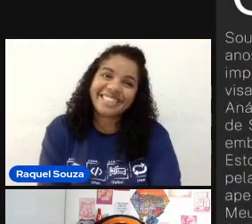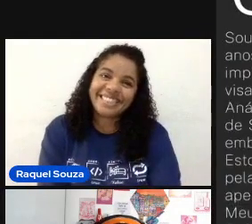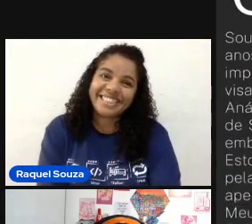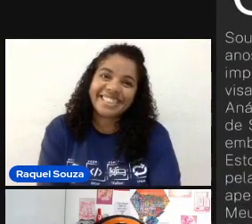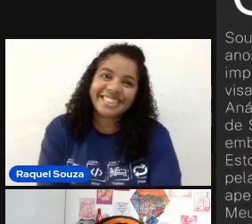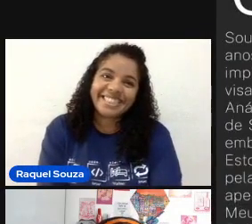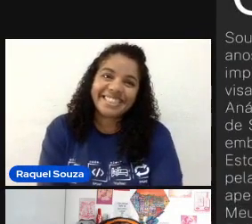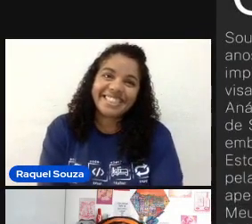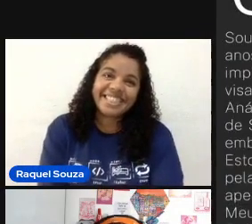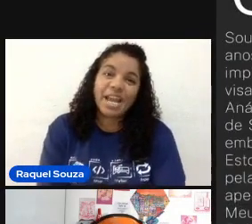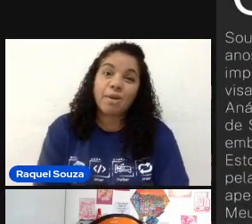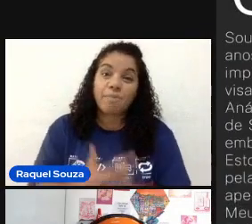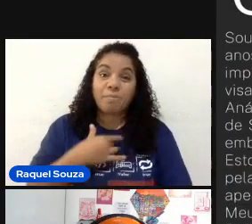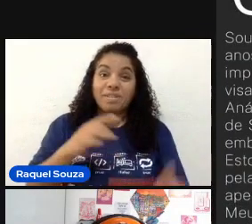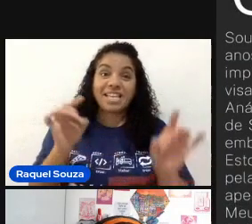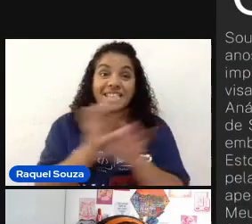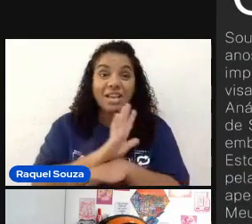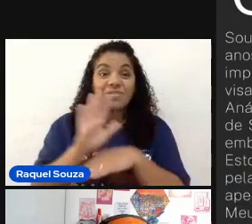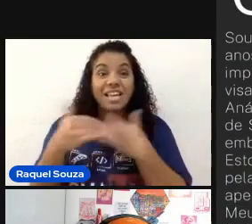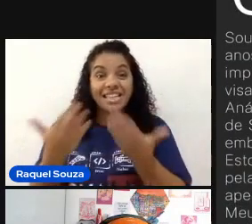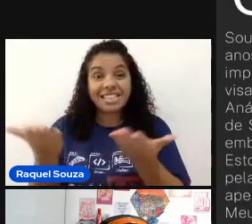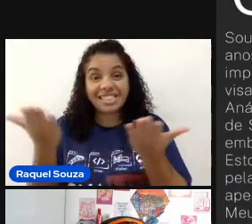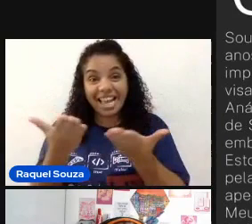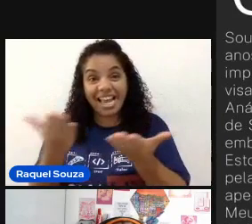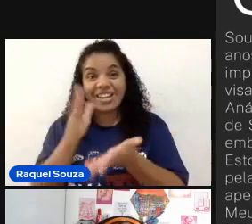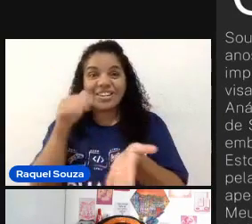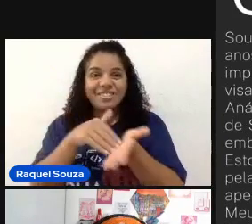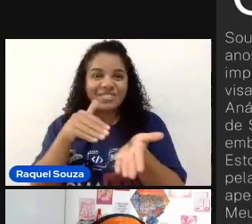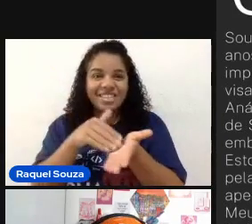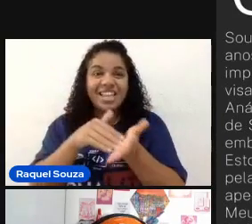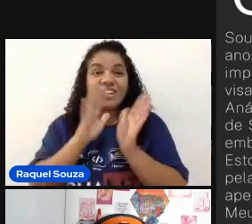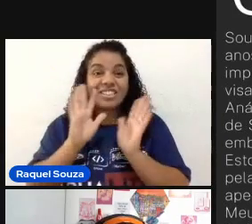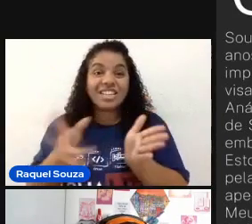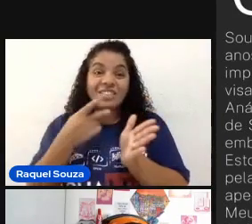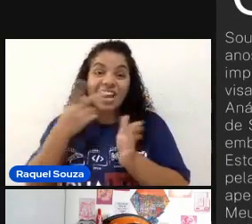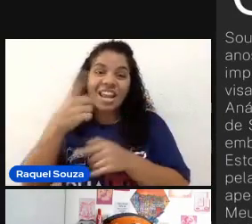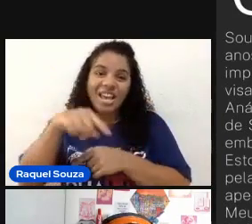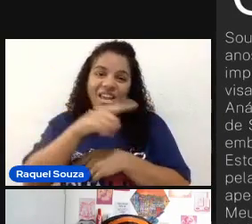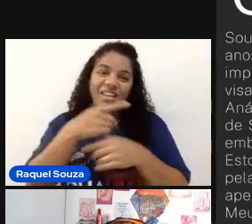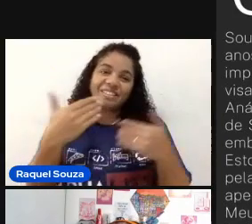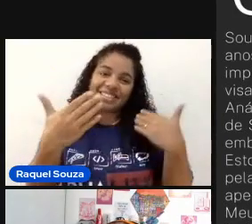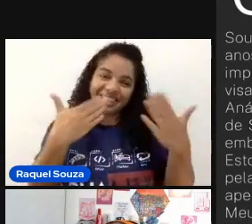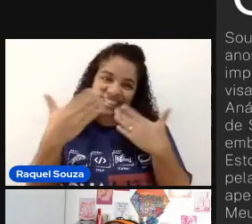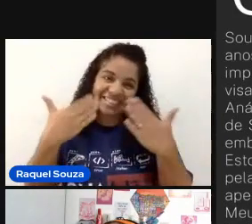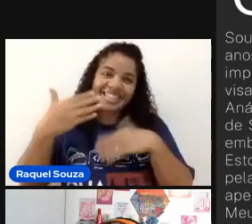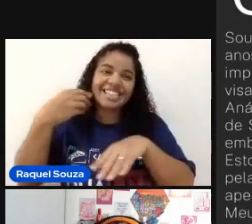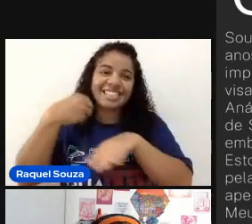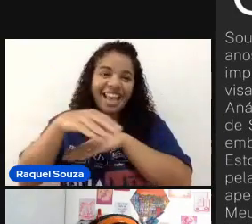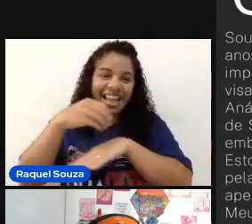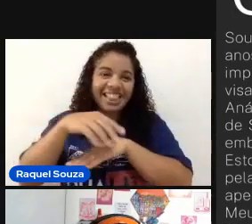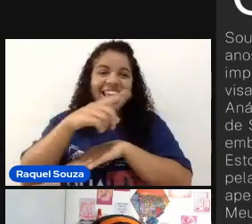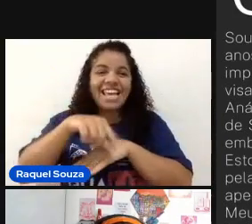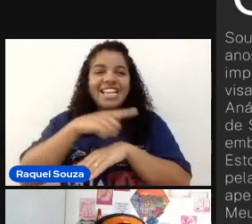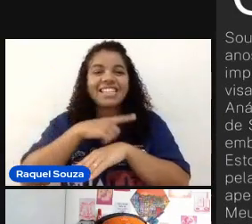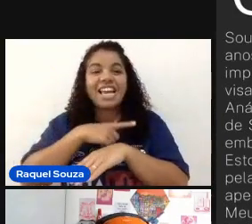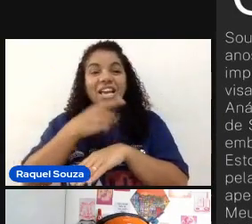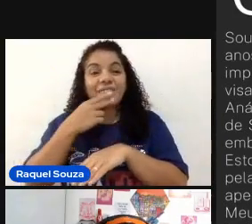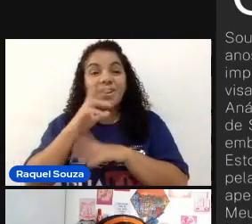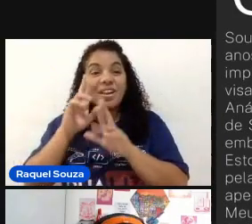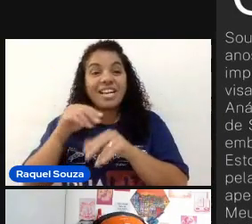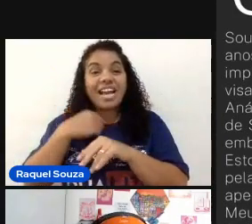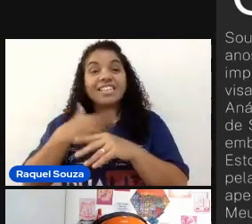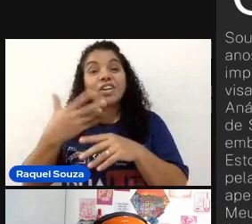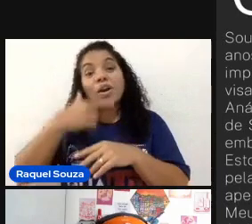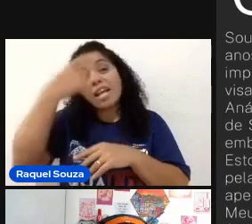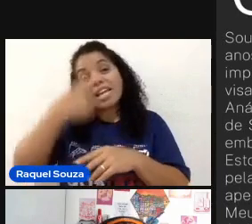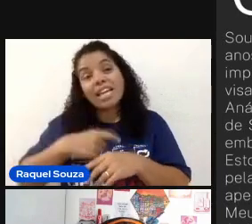Para poder terminar. E aí sim, agora no final, uma vez que eu já falei com vocês, eu já dei aqui o meu recado, estou falando agora quem